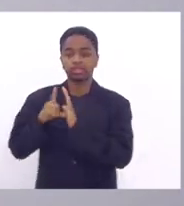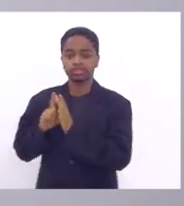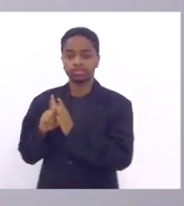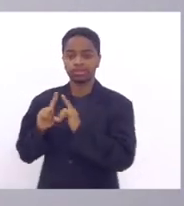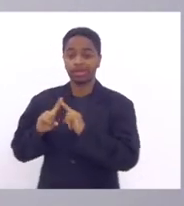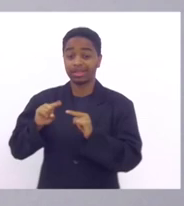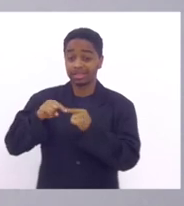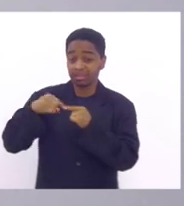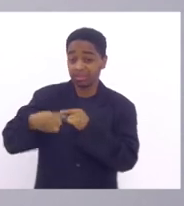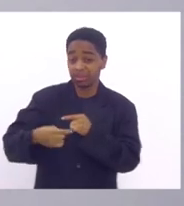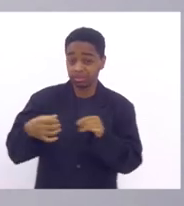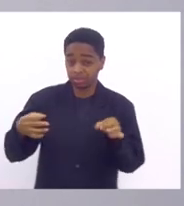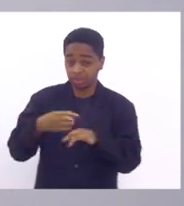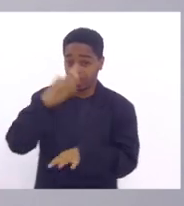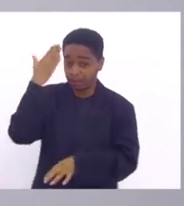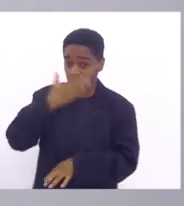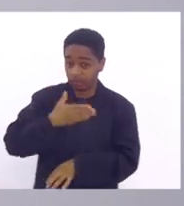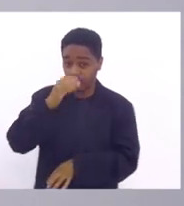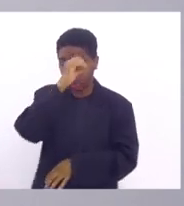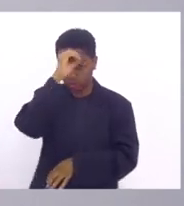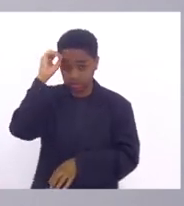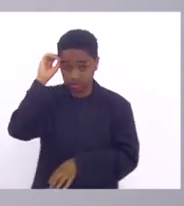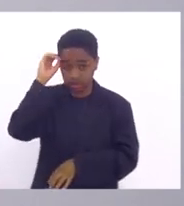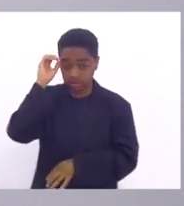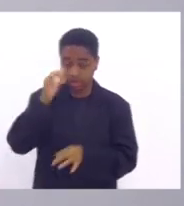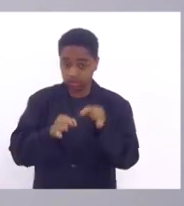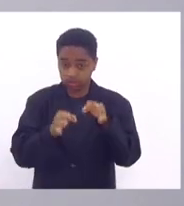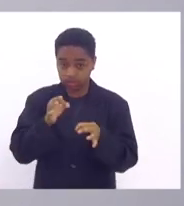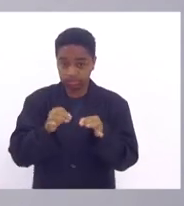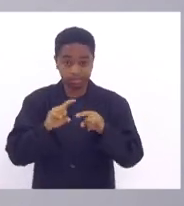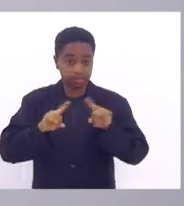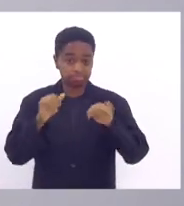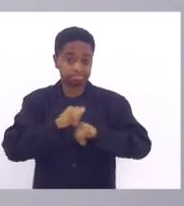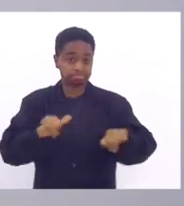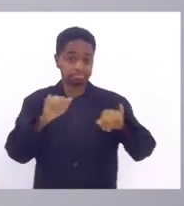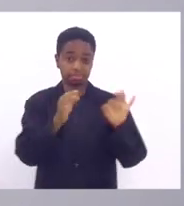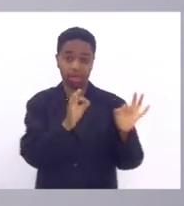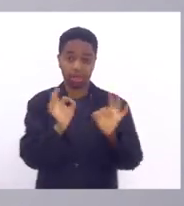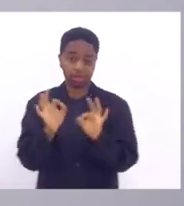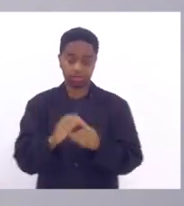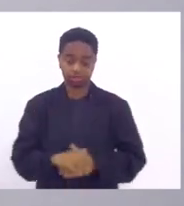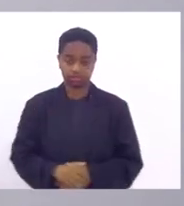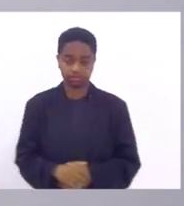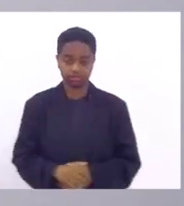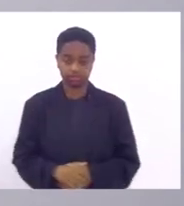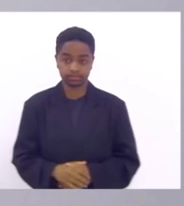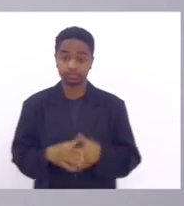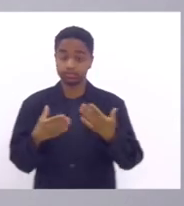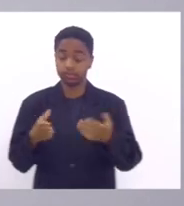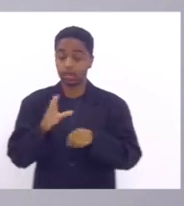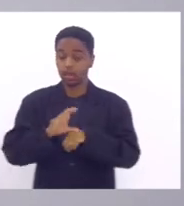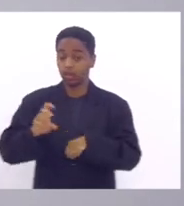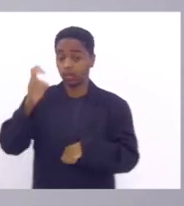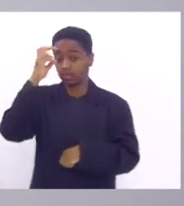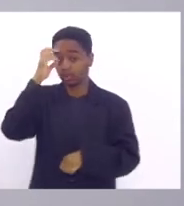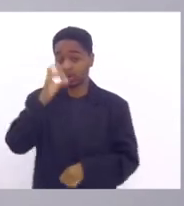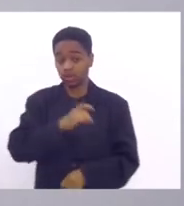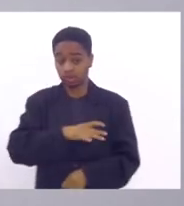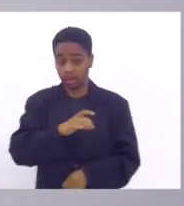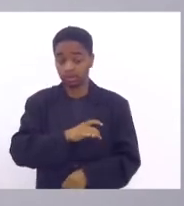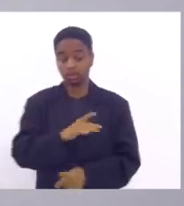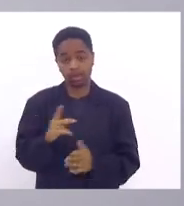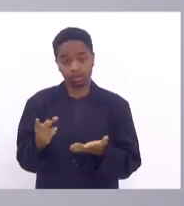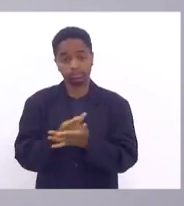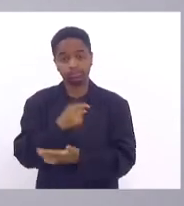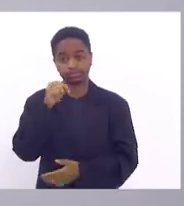de provado diante da Justiça não é divulgado então a cultura do Medo se instalou no